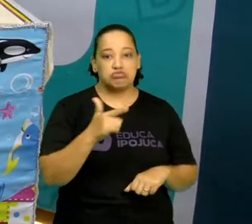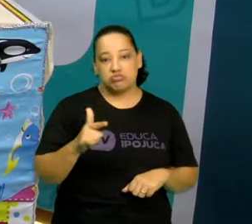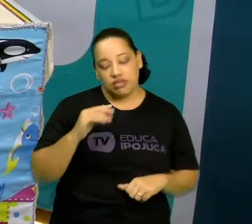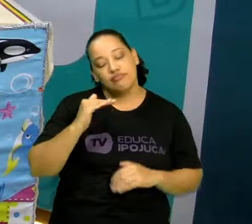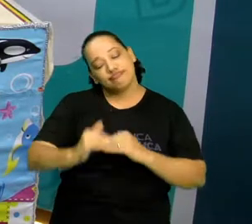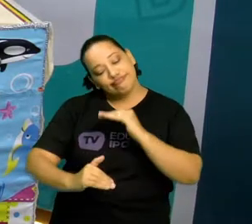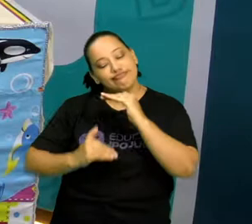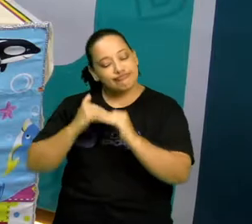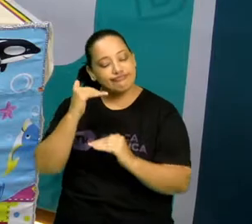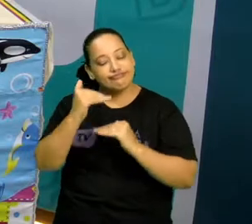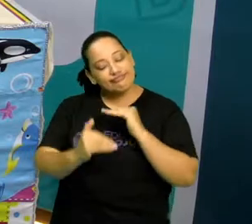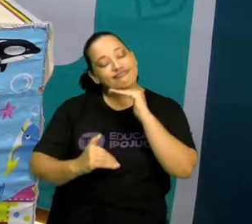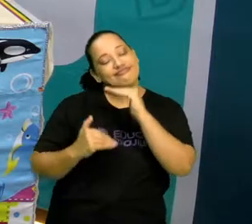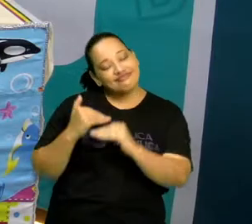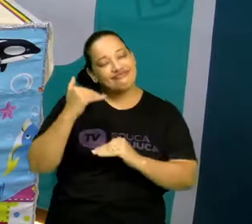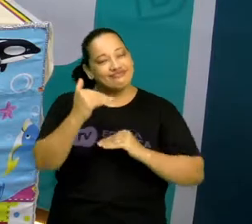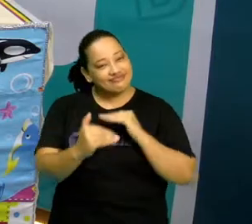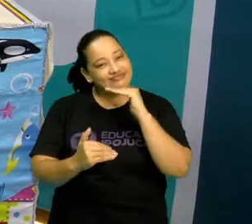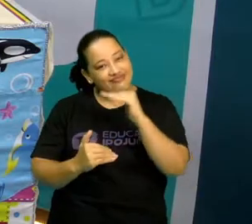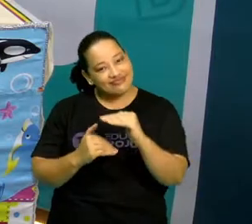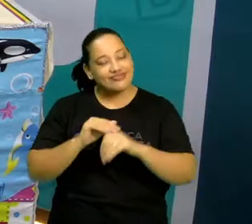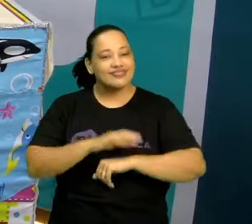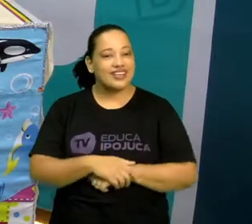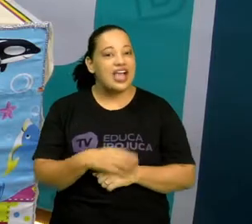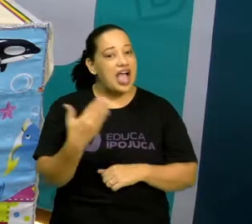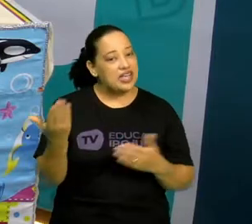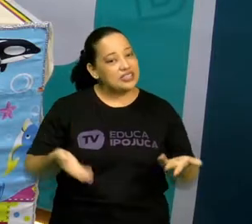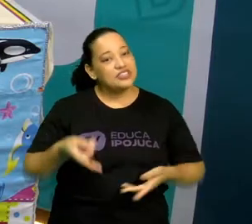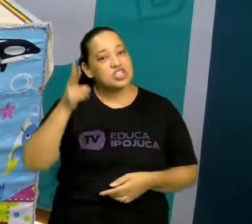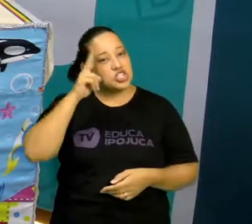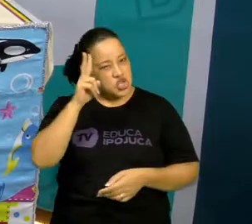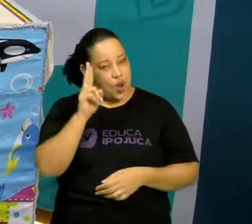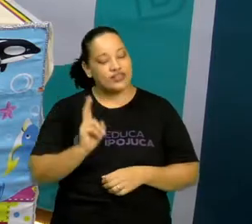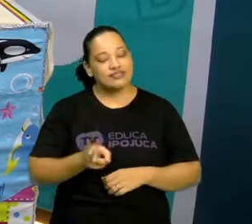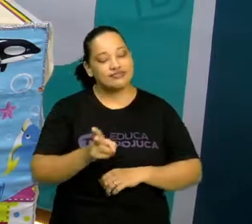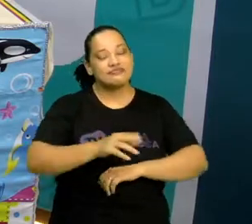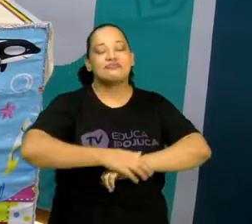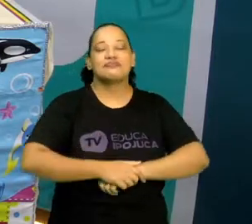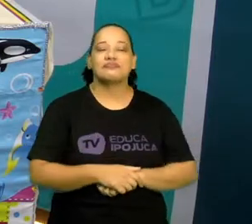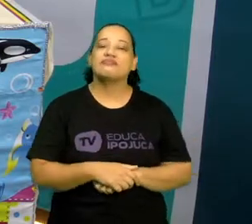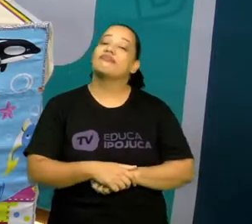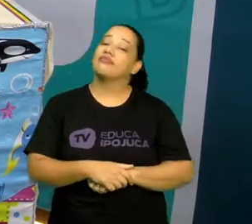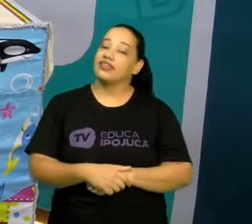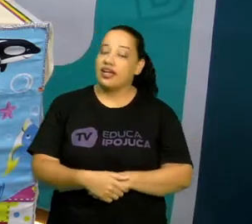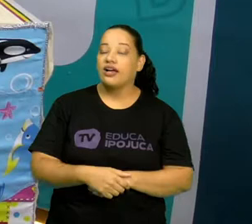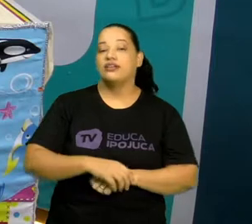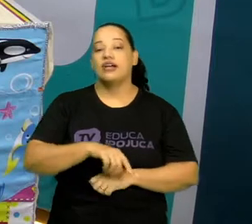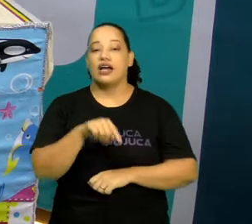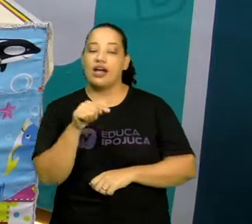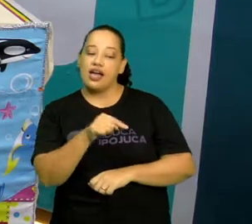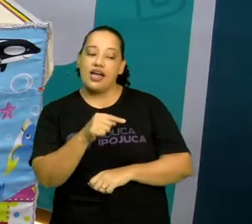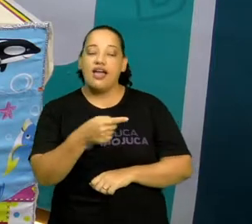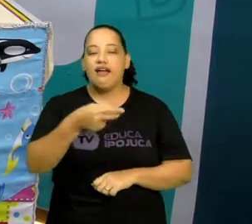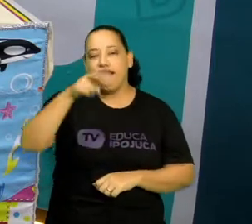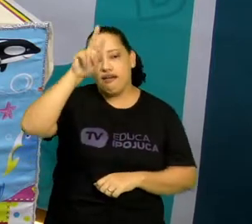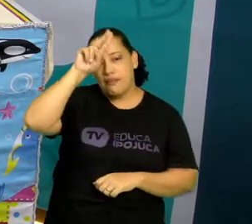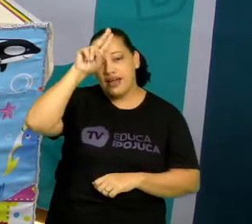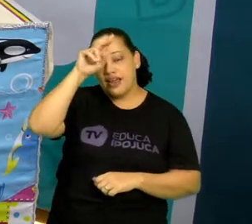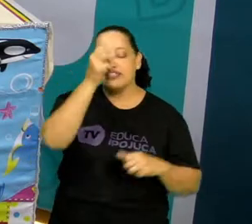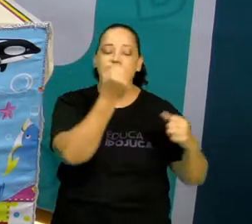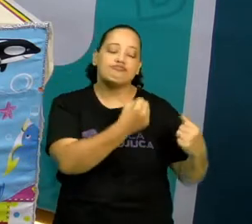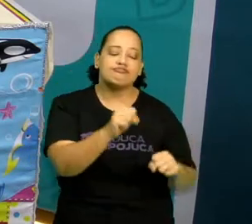não é isso, Leiturinha? É, então sim vamos mesmo. Lá para nossa história, continuando. Vamos, a dona Baratinha, ela varreu a